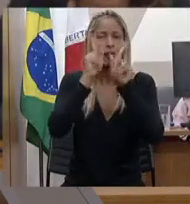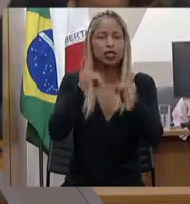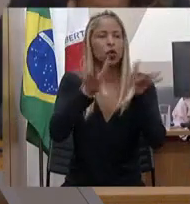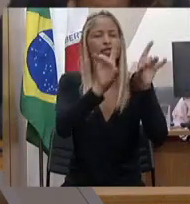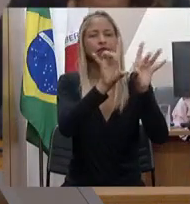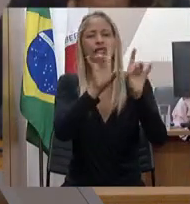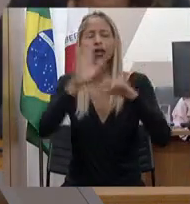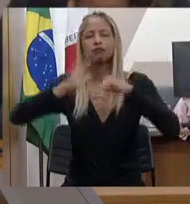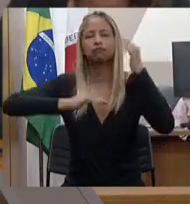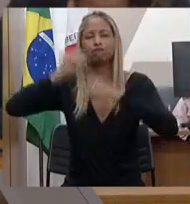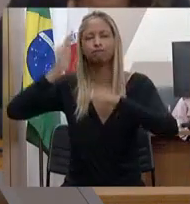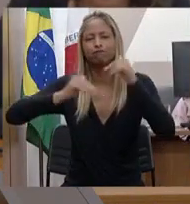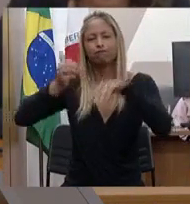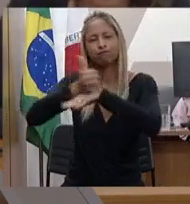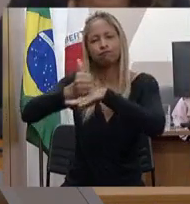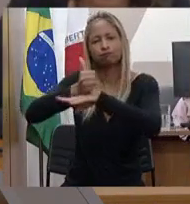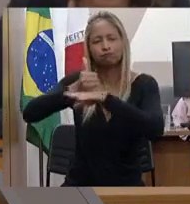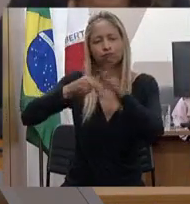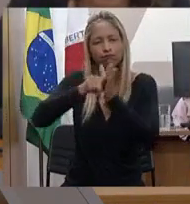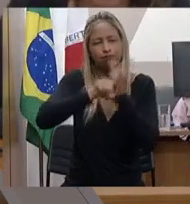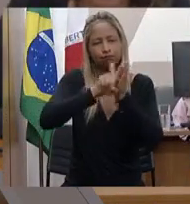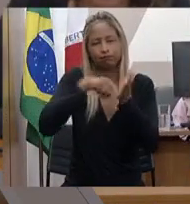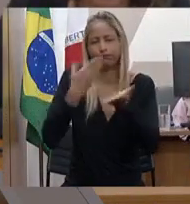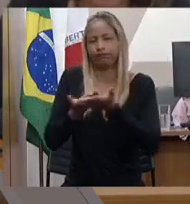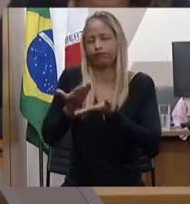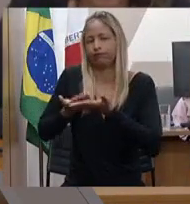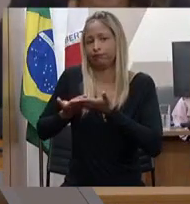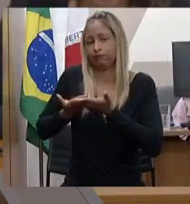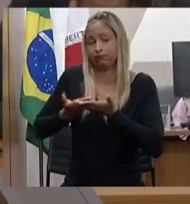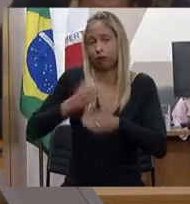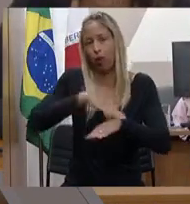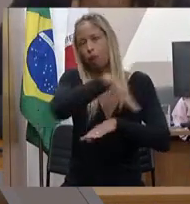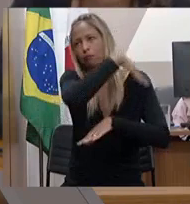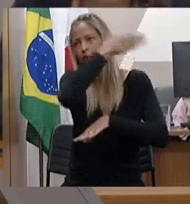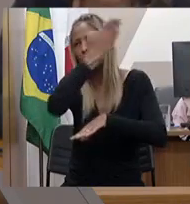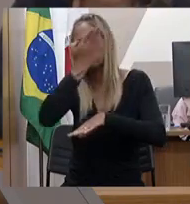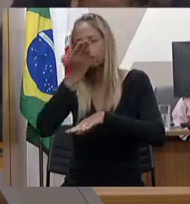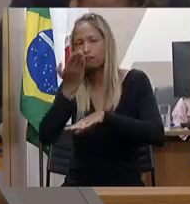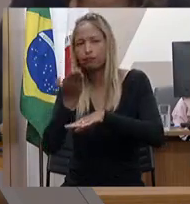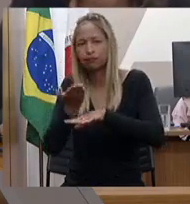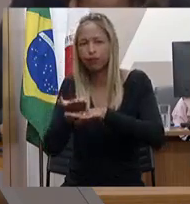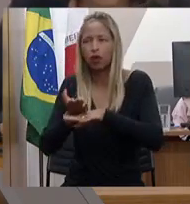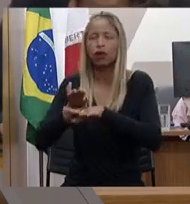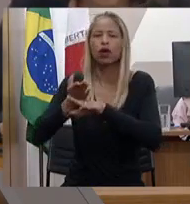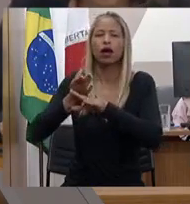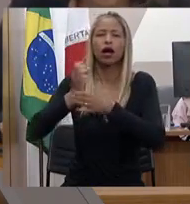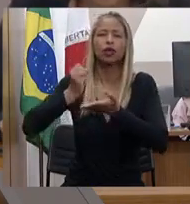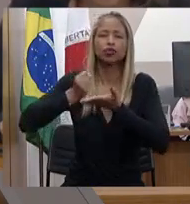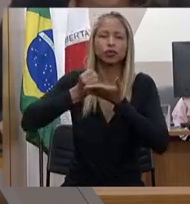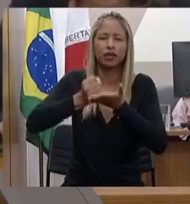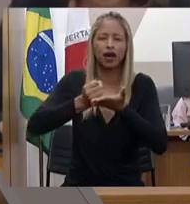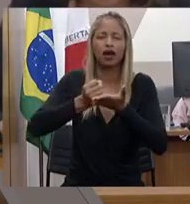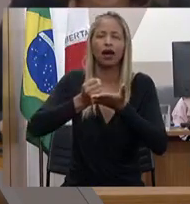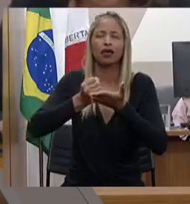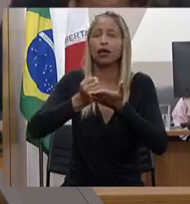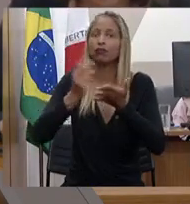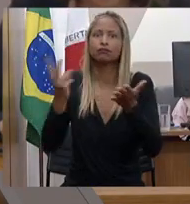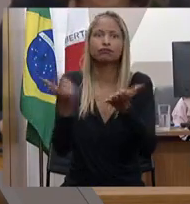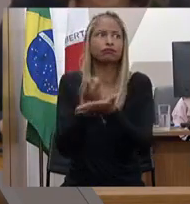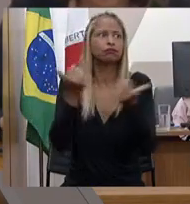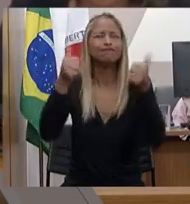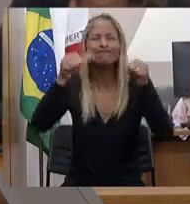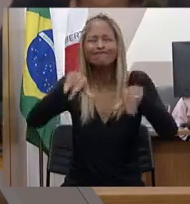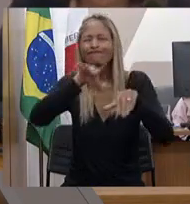especialistas com pessoas que estudam que dedicam a vida em colocar luz sobre essa questão tão terrível